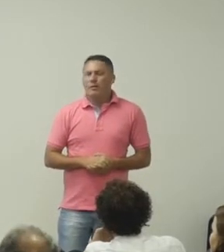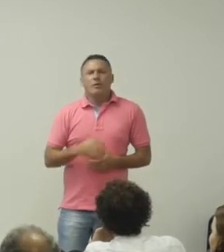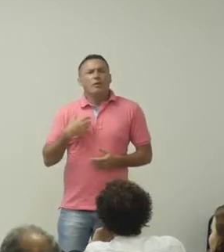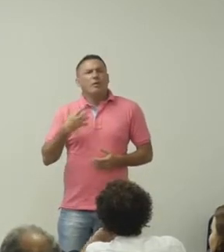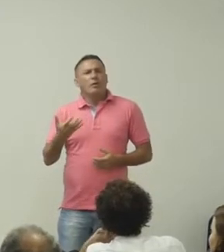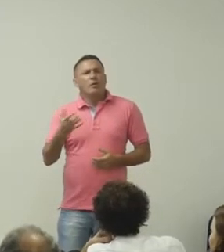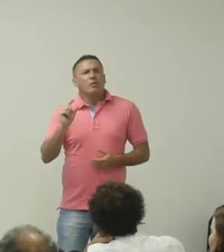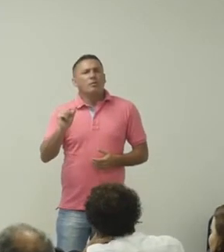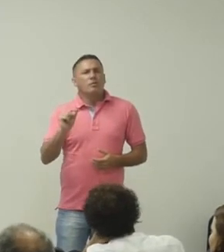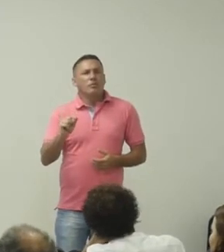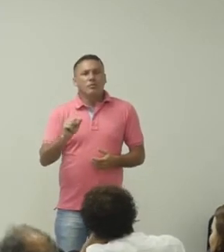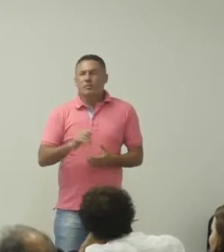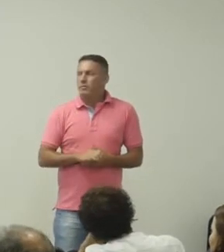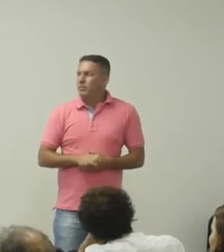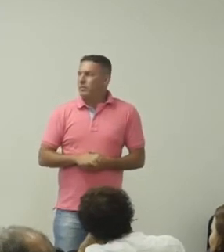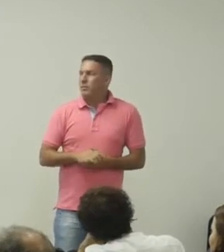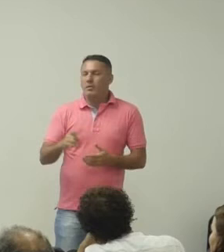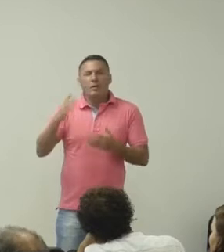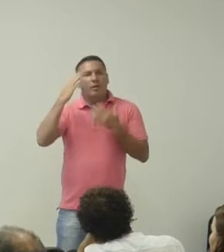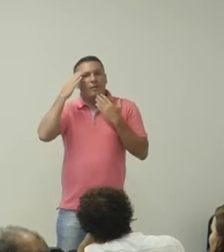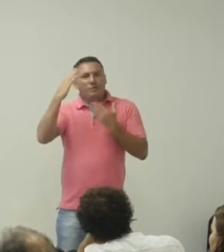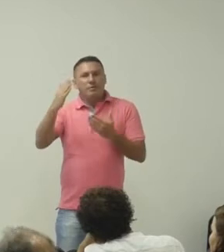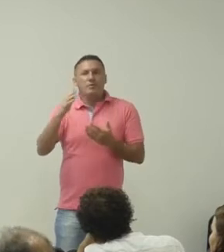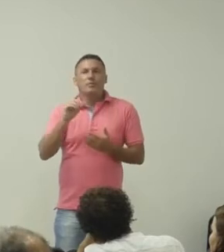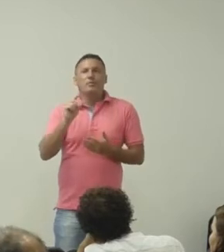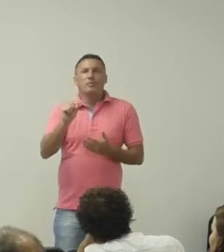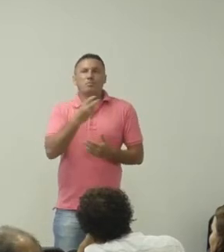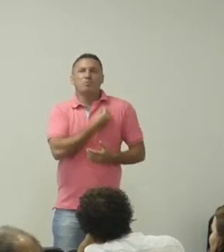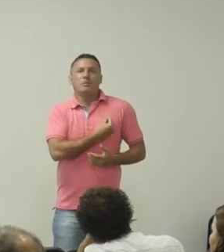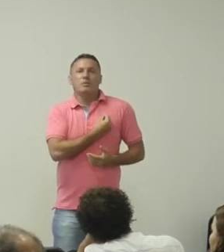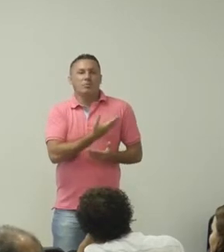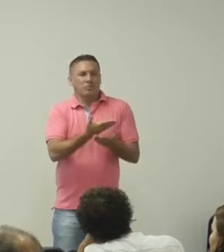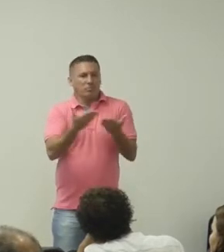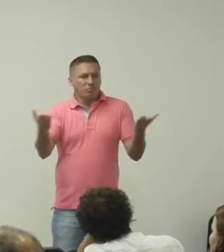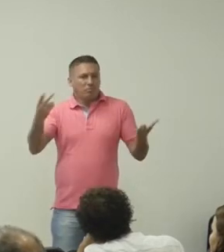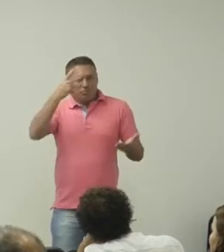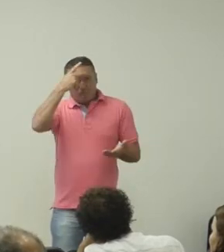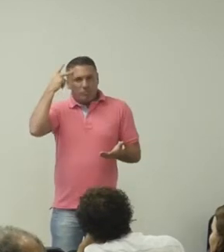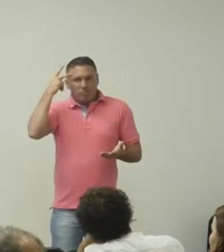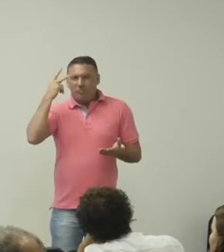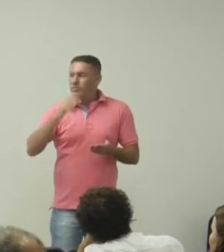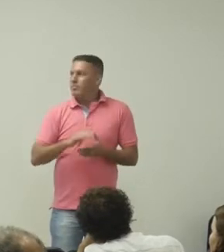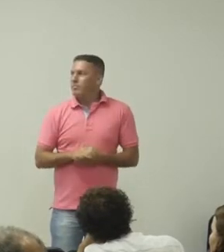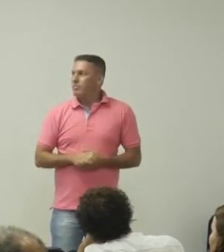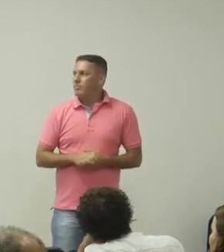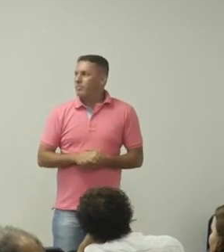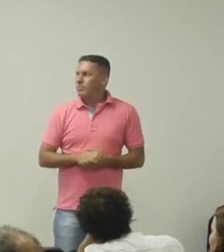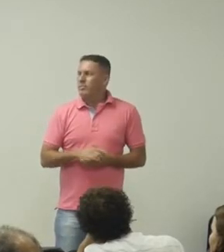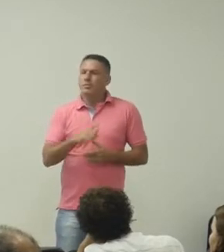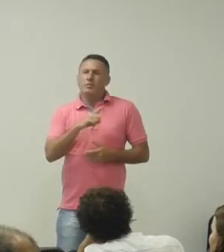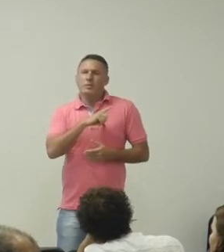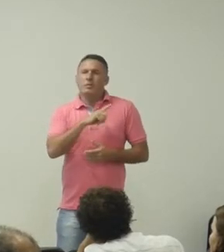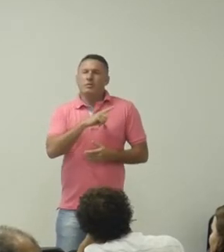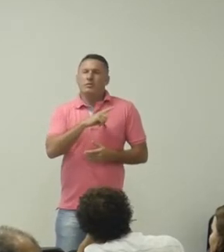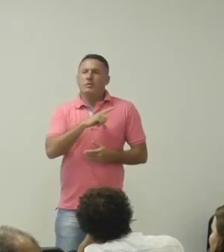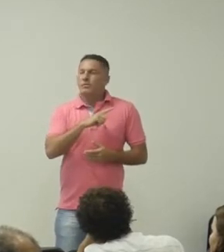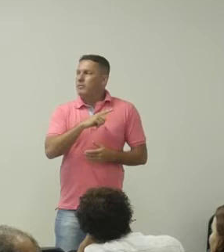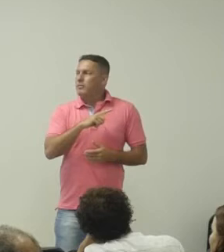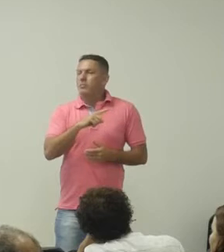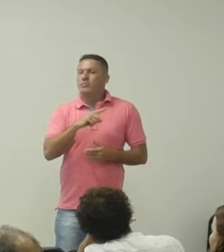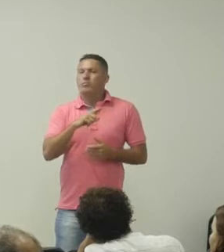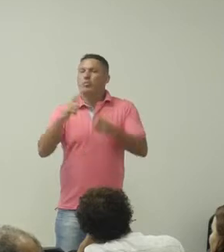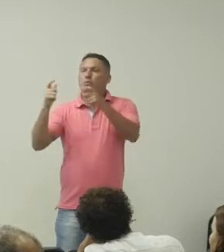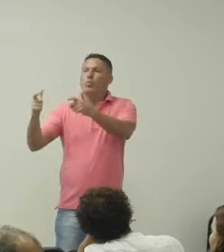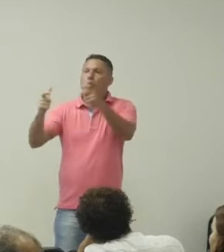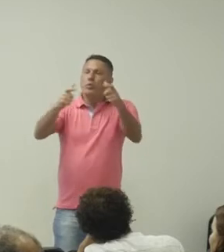Gostaríamos de agradecer já a participação e a colaboração, né, de vários